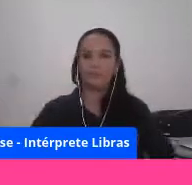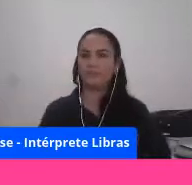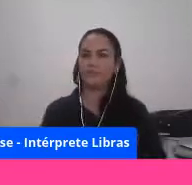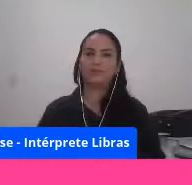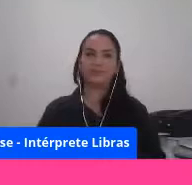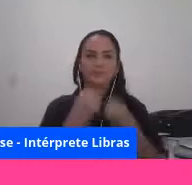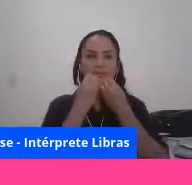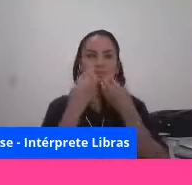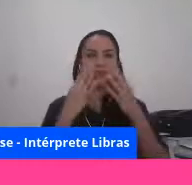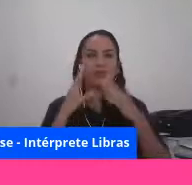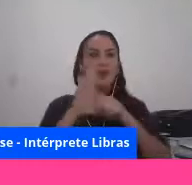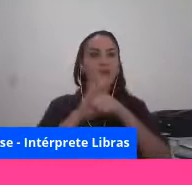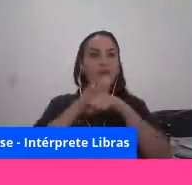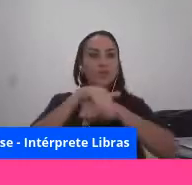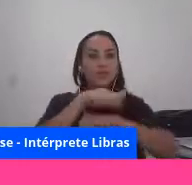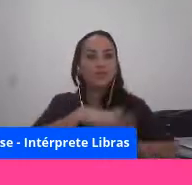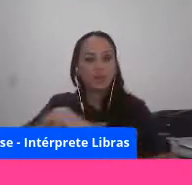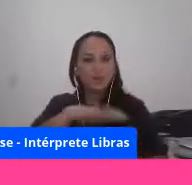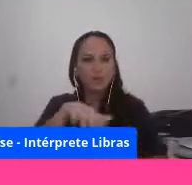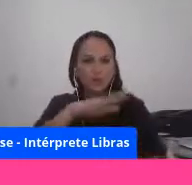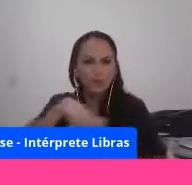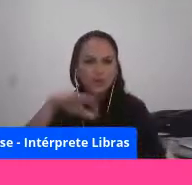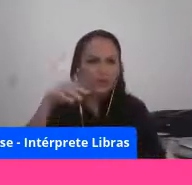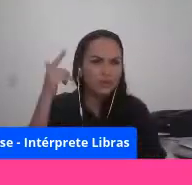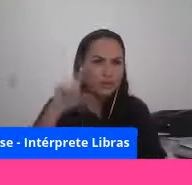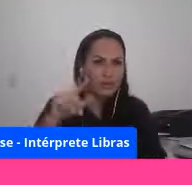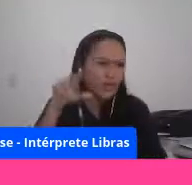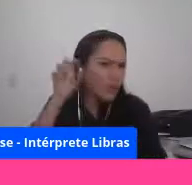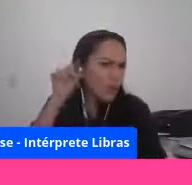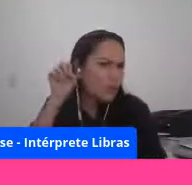Boa noite a todos, estão me escutando?